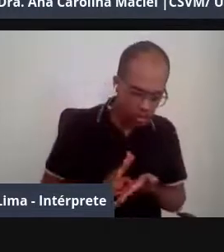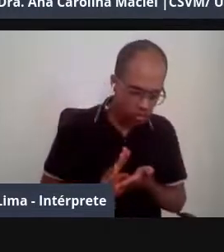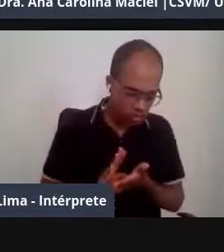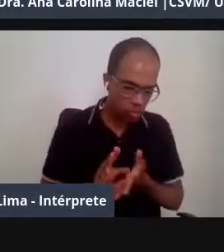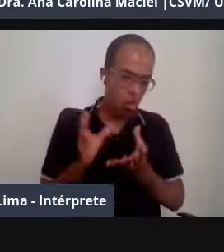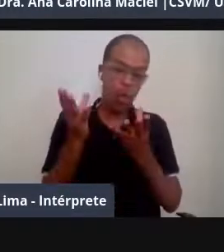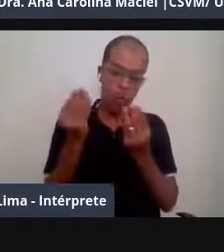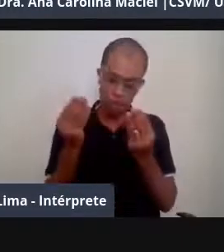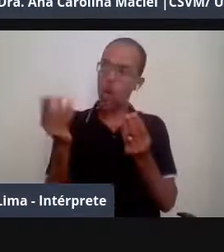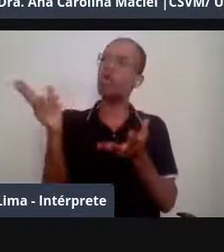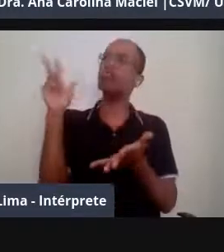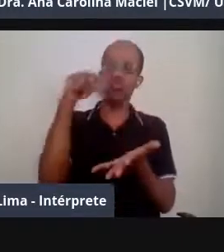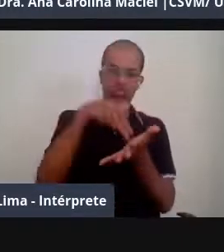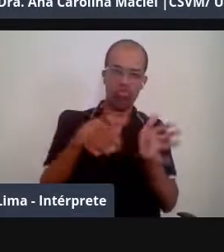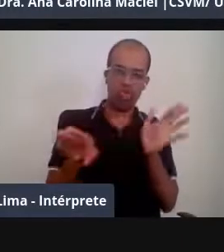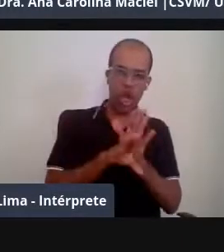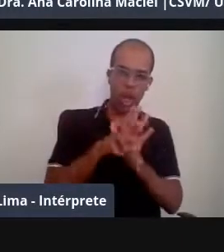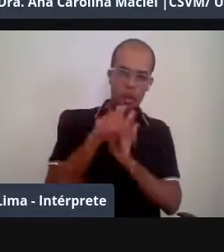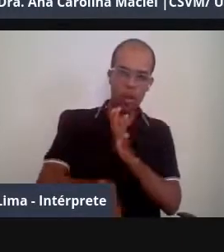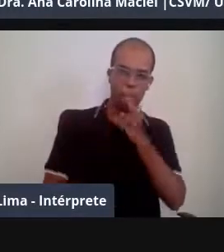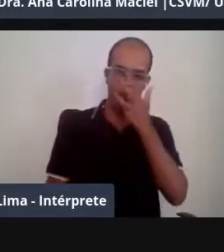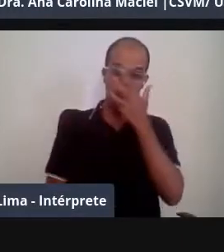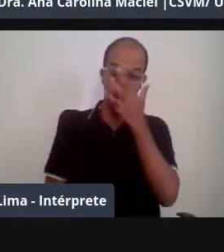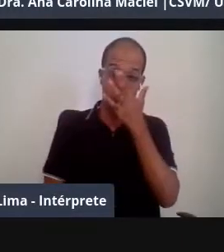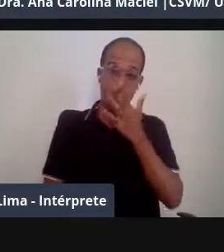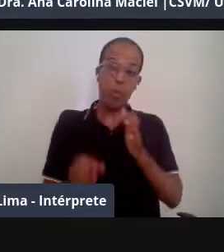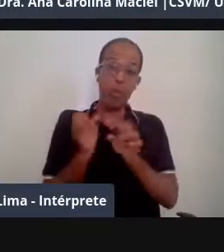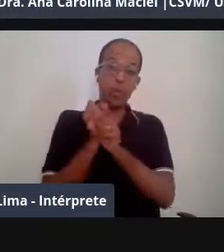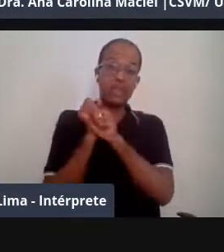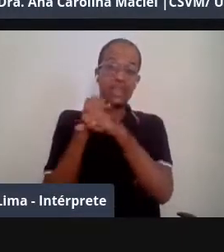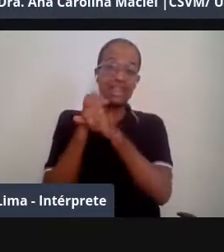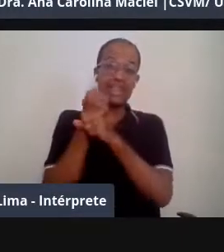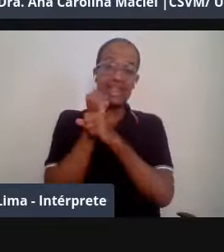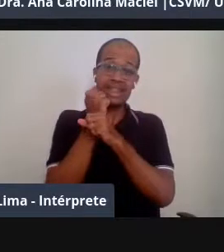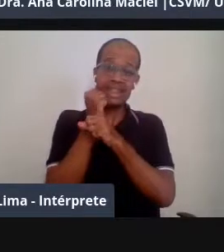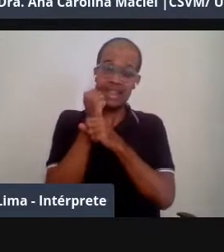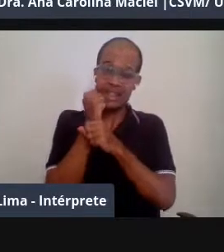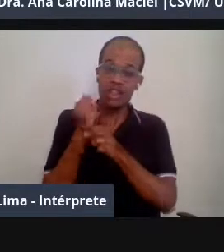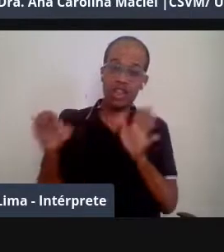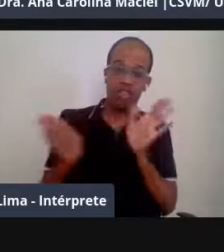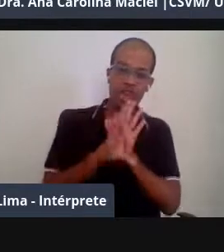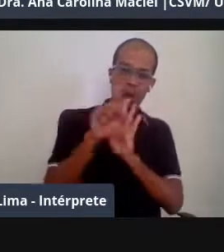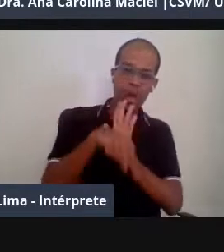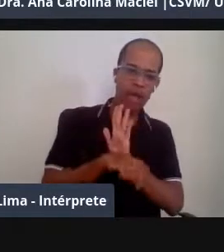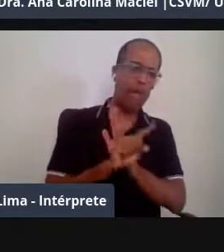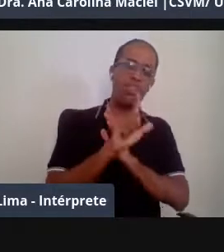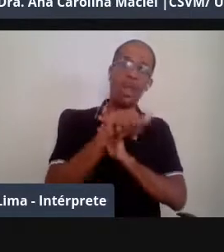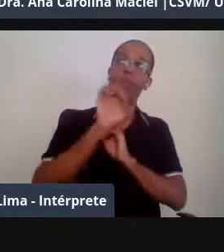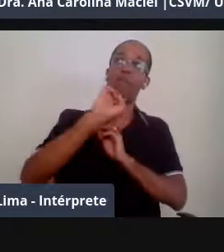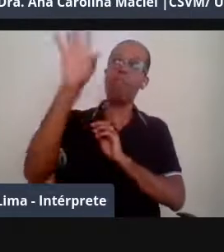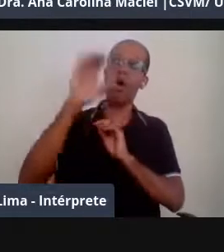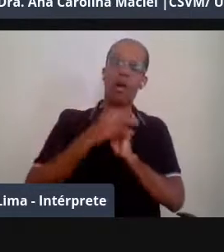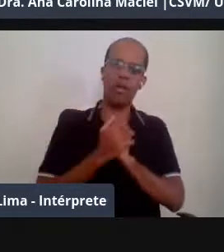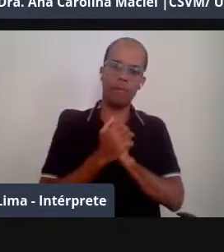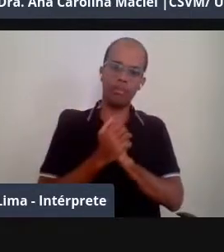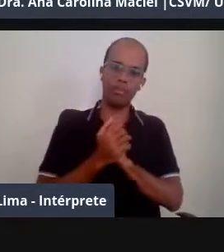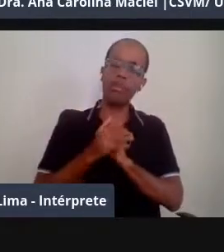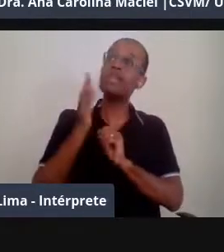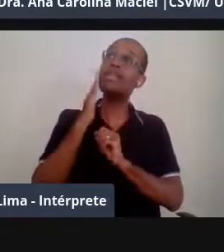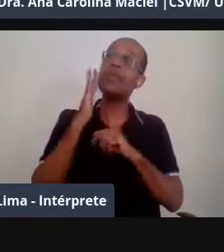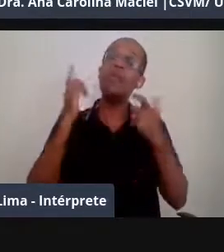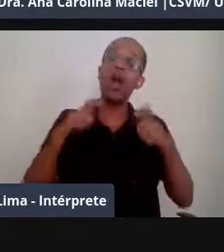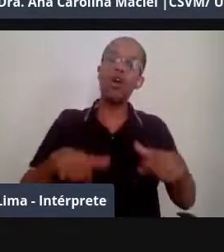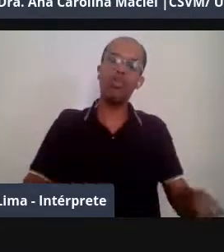assim voluntariamente à chegada de cientistas soviéticos que logo depois foram embora. E você sabe onde que eles foram?